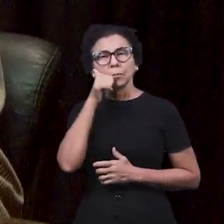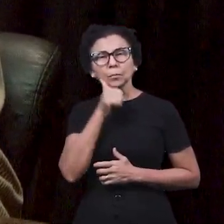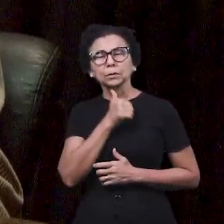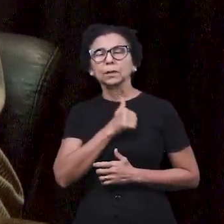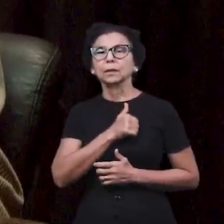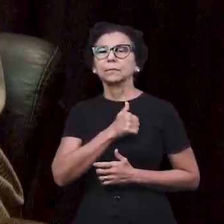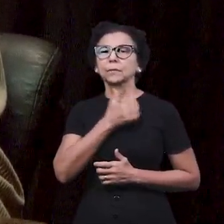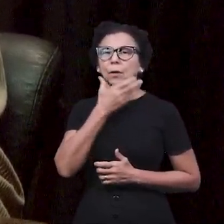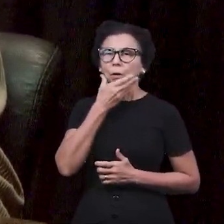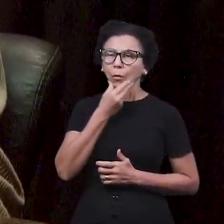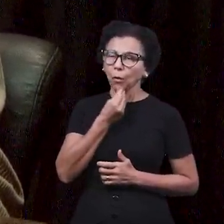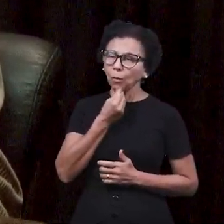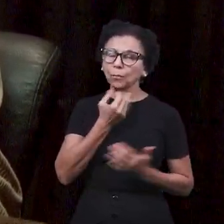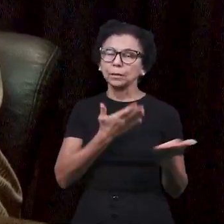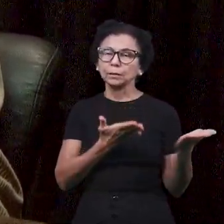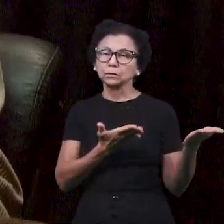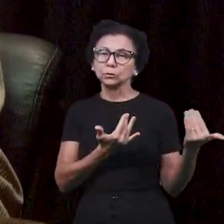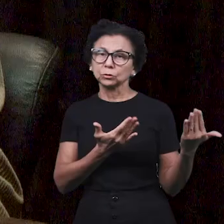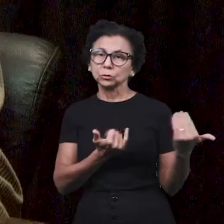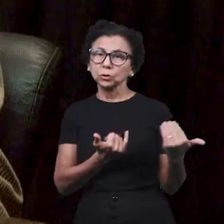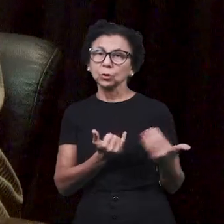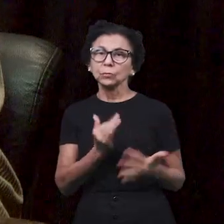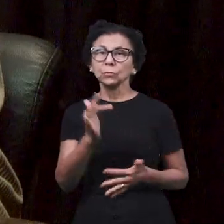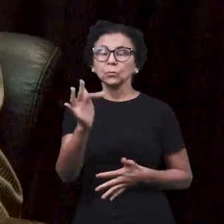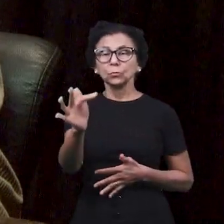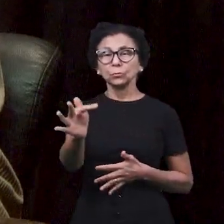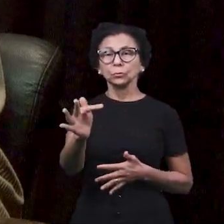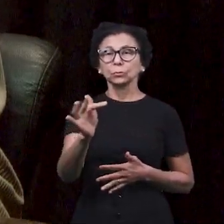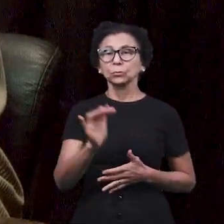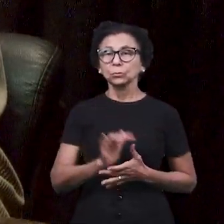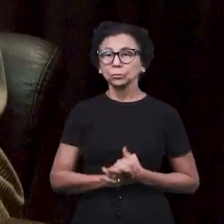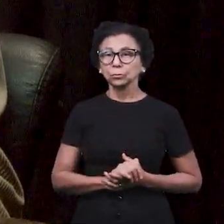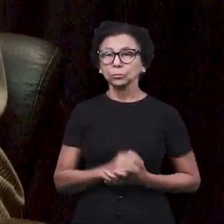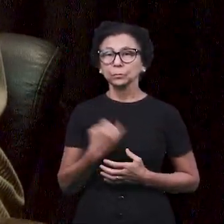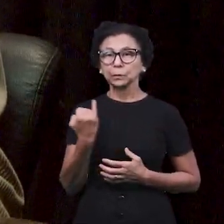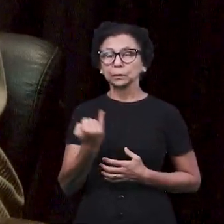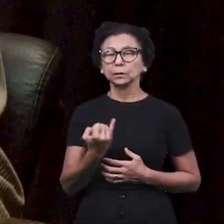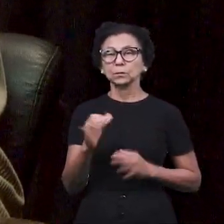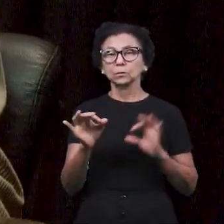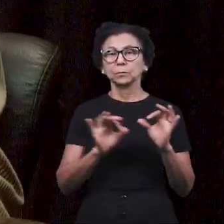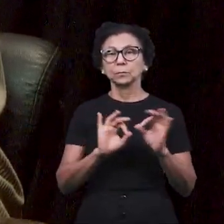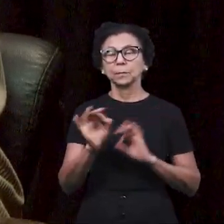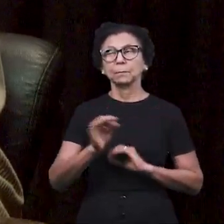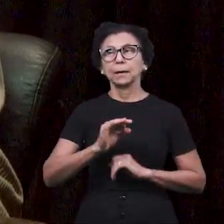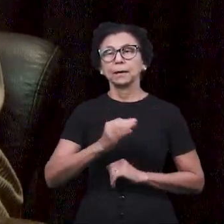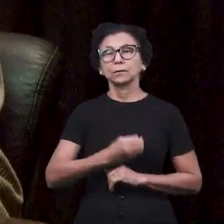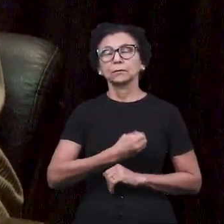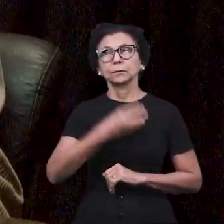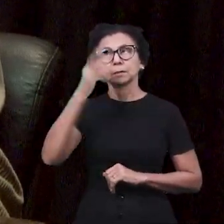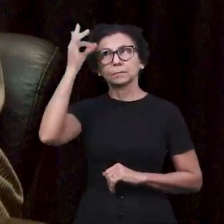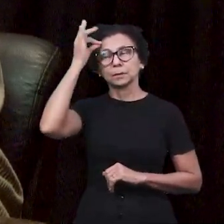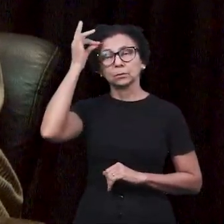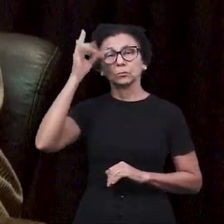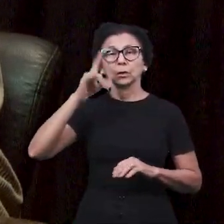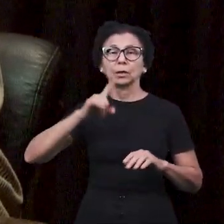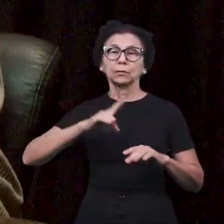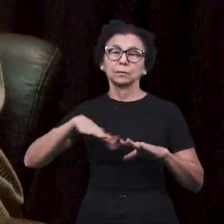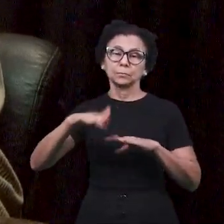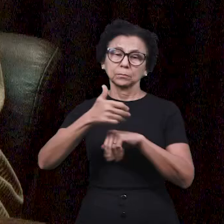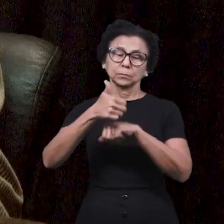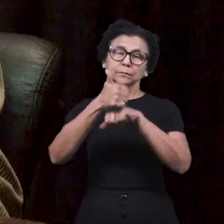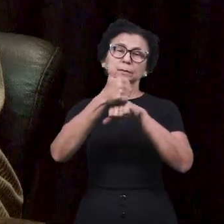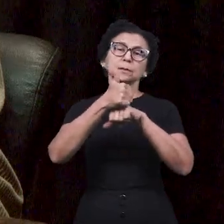da mulher, né, do jovem e da jovem, está no preparo, tanto espiritual quanto preparo para a vida